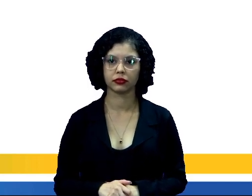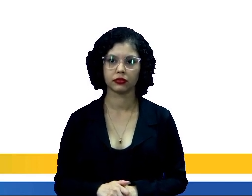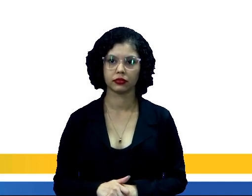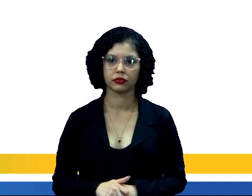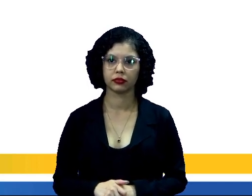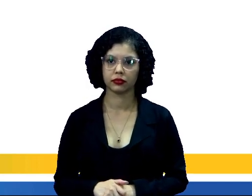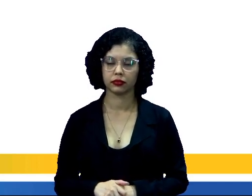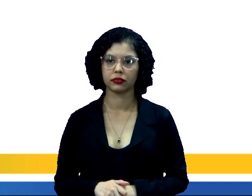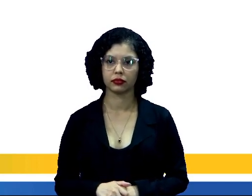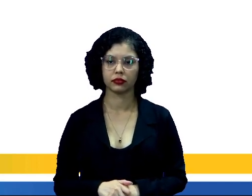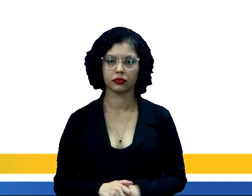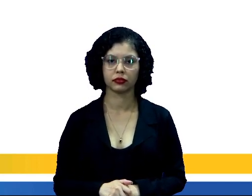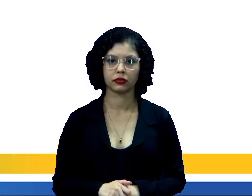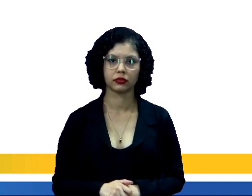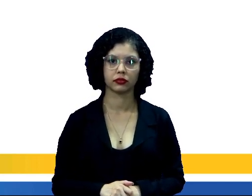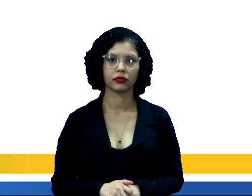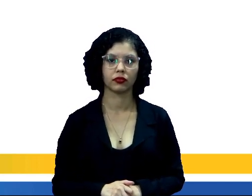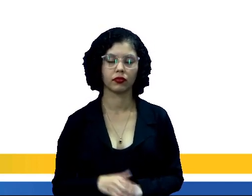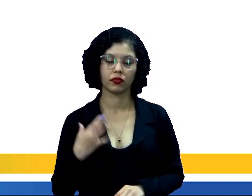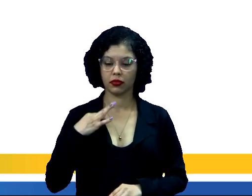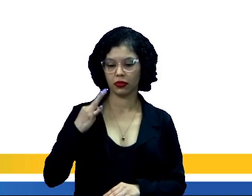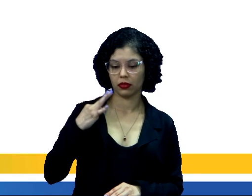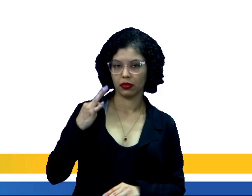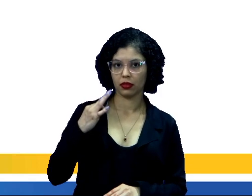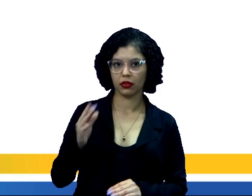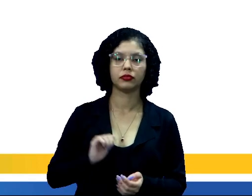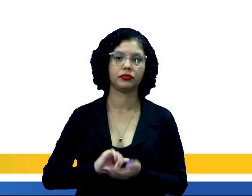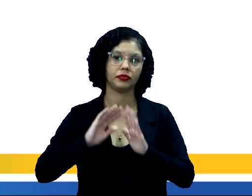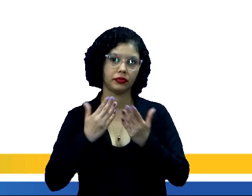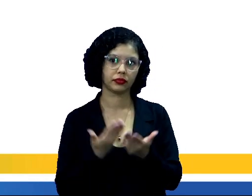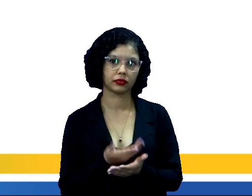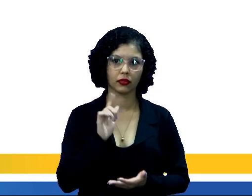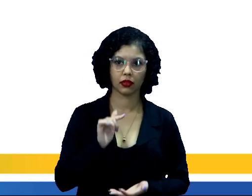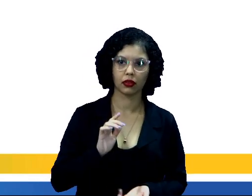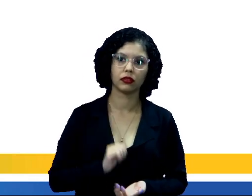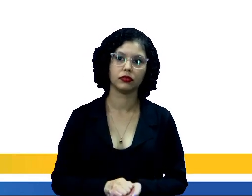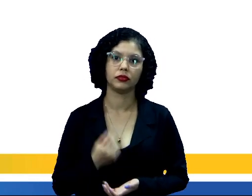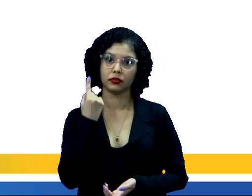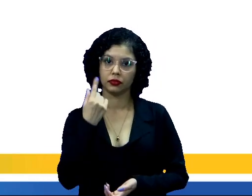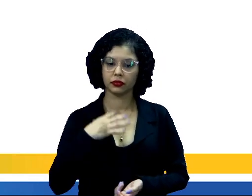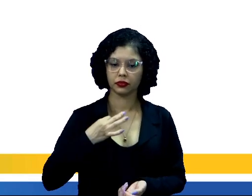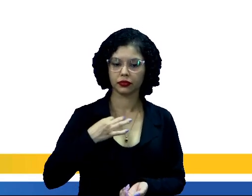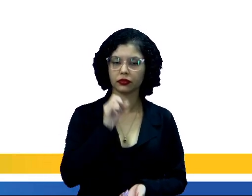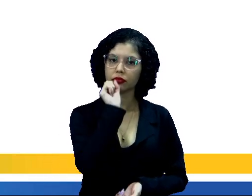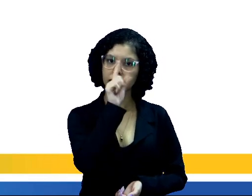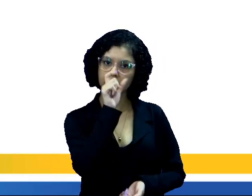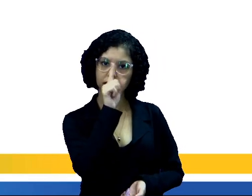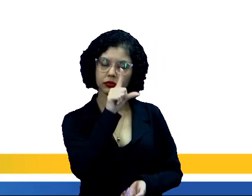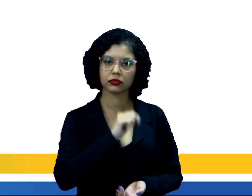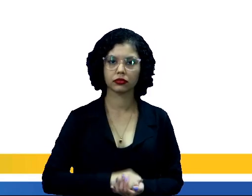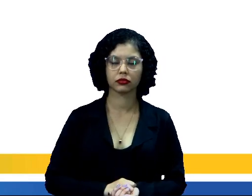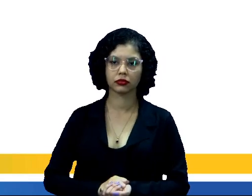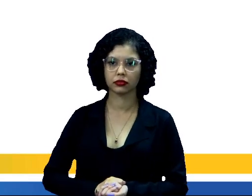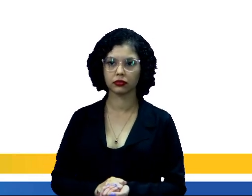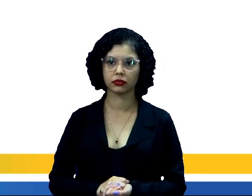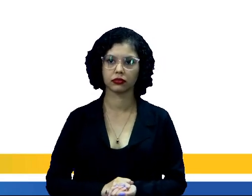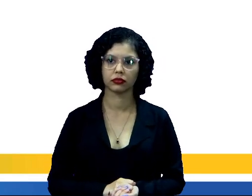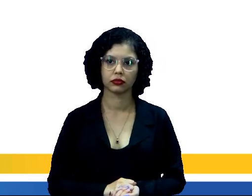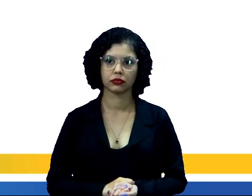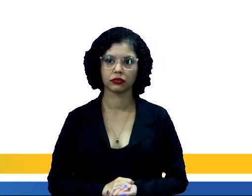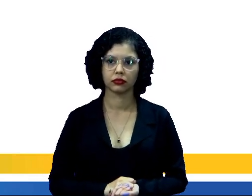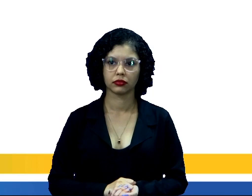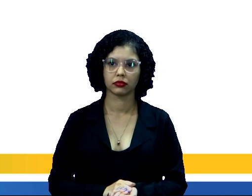cardigan. O uniforme da escola consiste em uma blusa azul marinho,